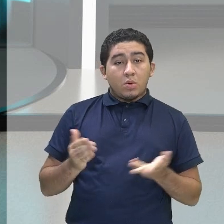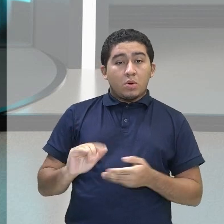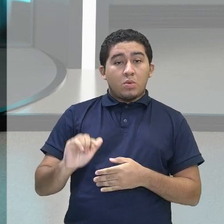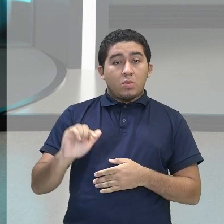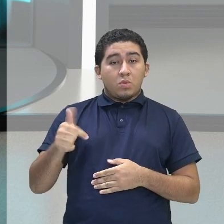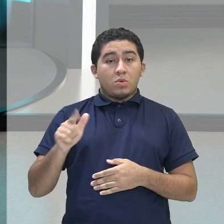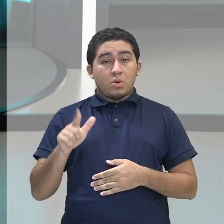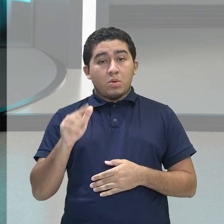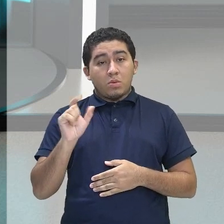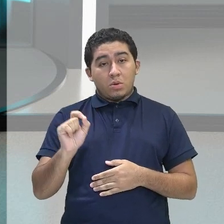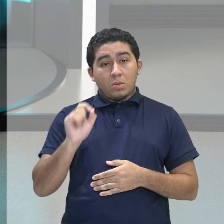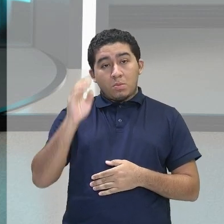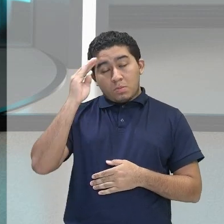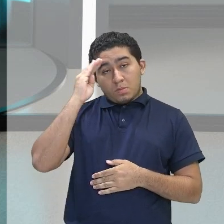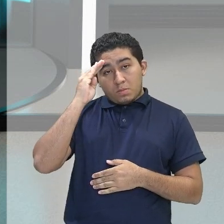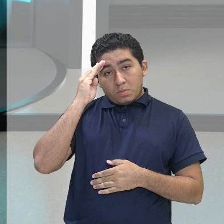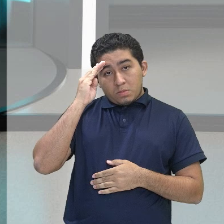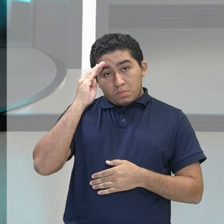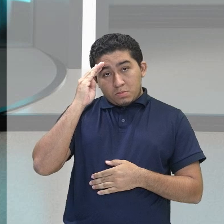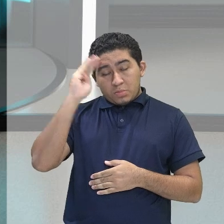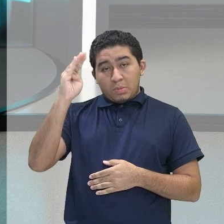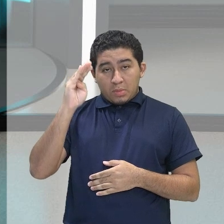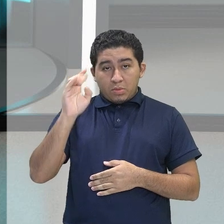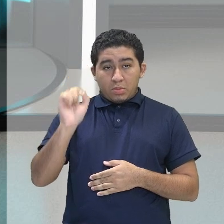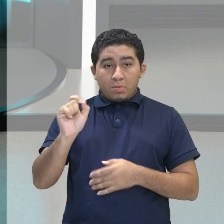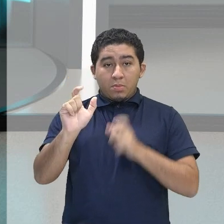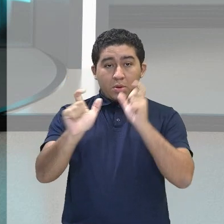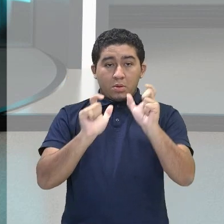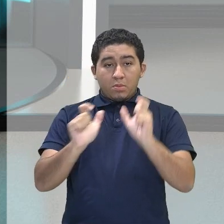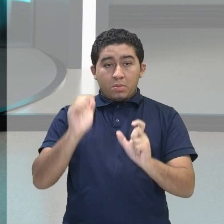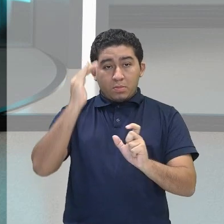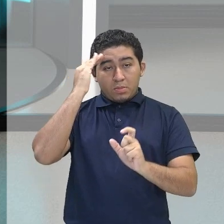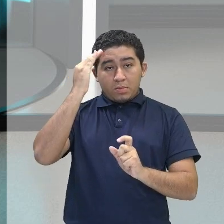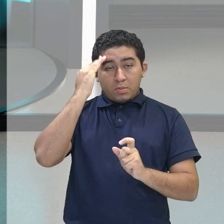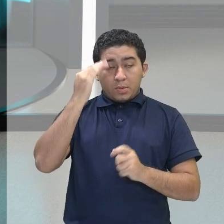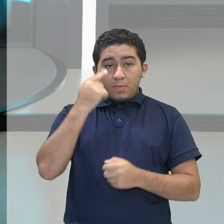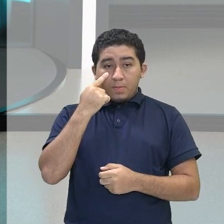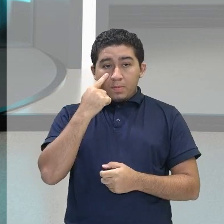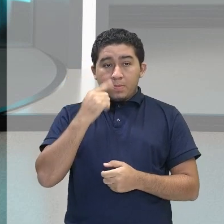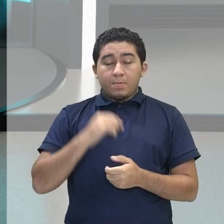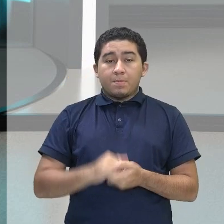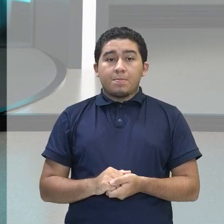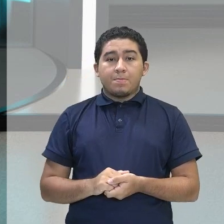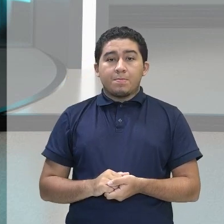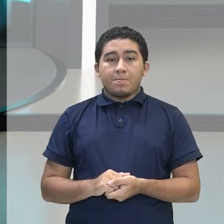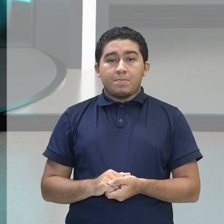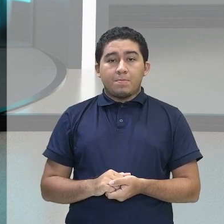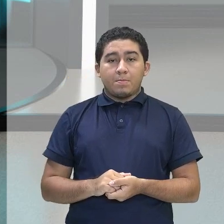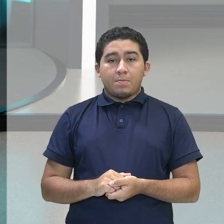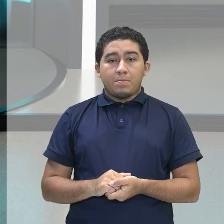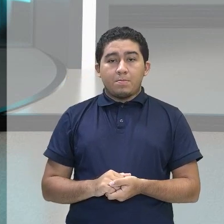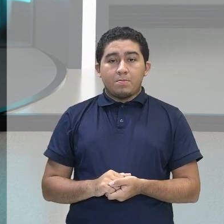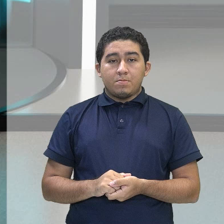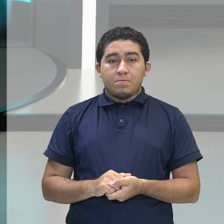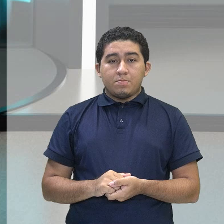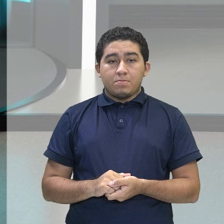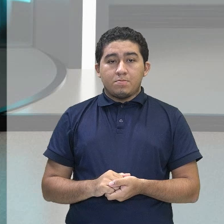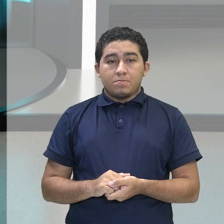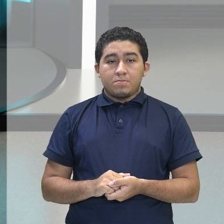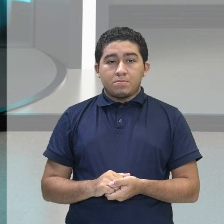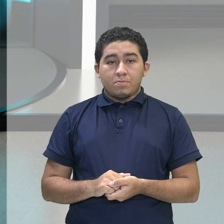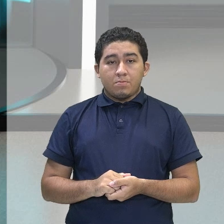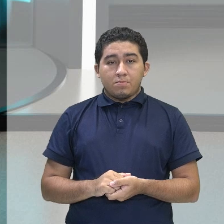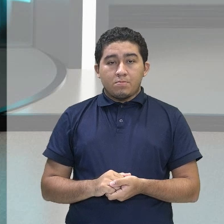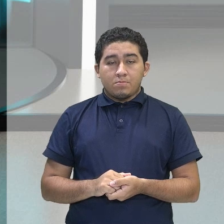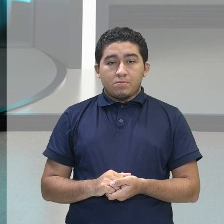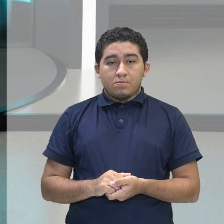Que nos dão as dicas sobre o que o texto está falando. Vamos ver aqui. Então, as palavras-chave são essas aqui, ó. Computer,